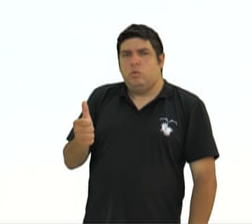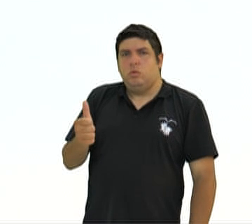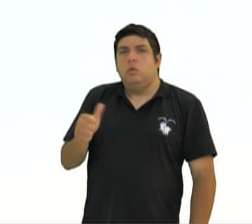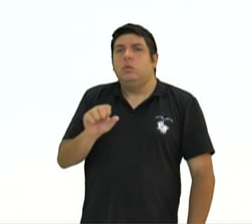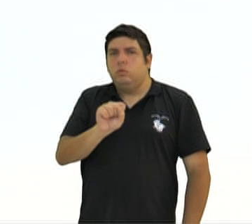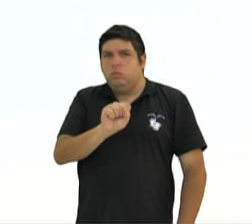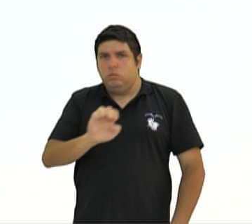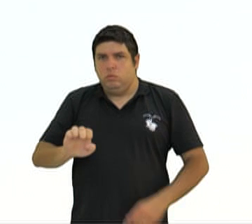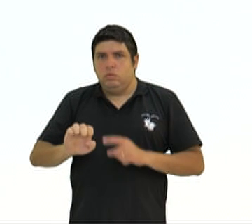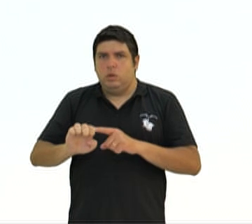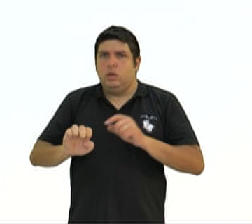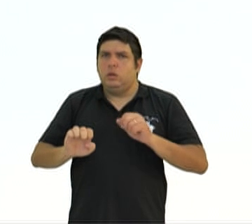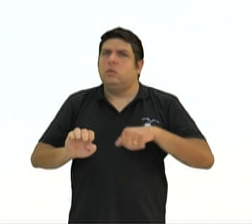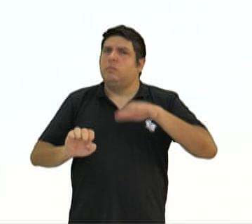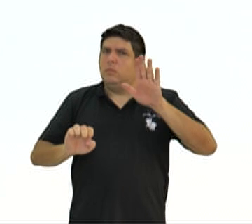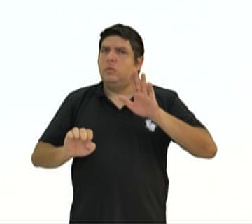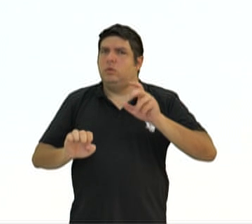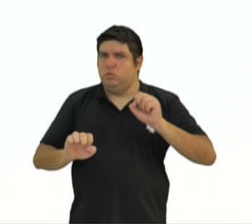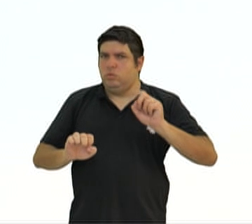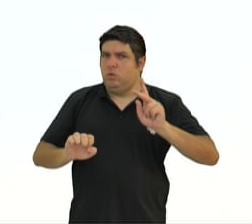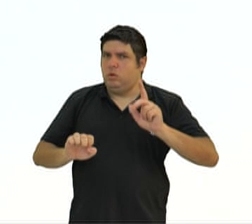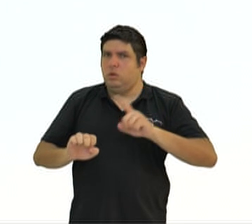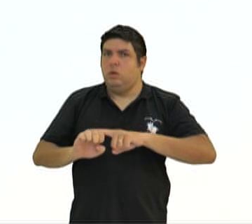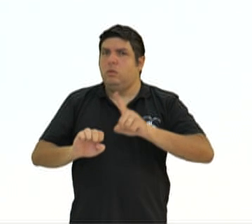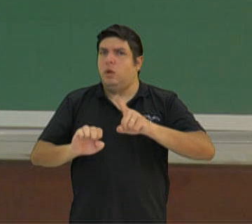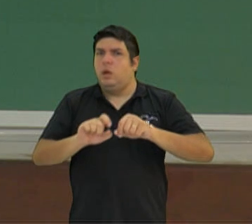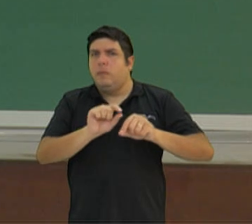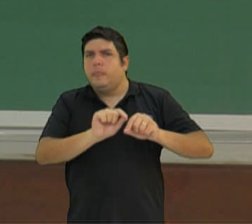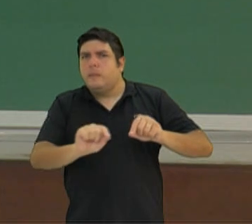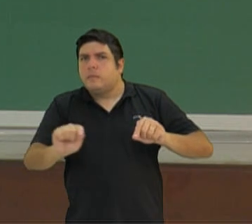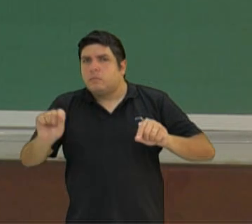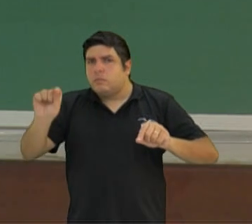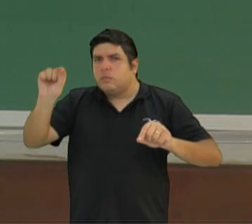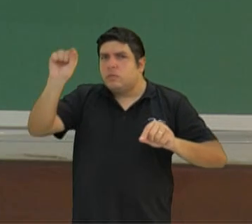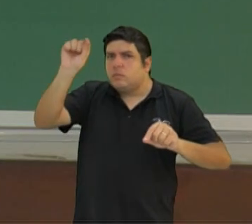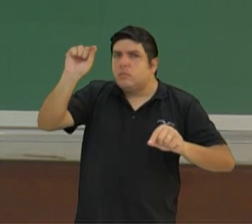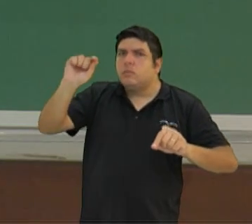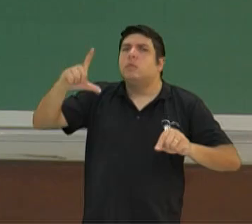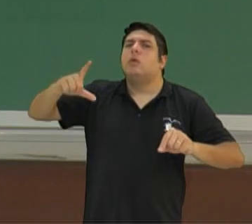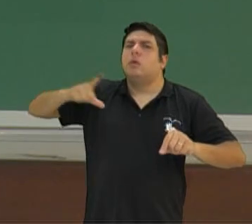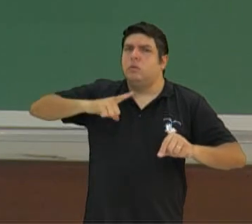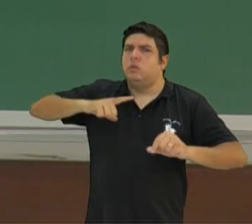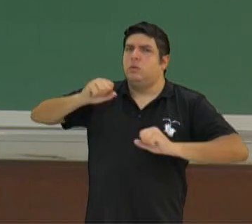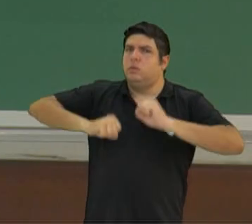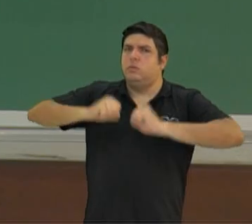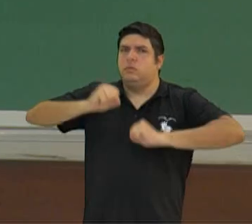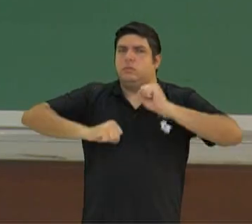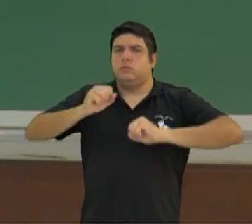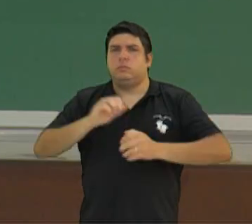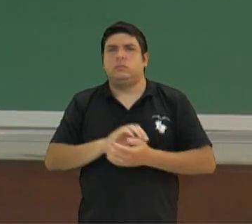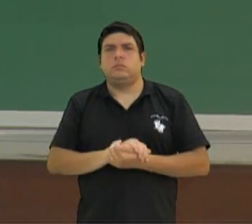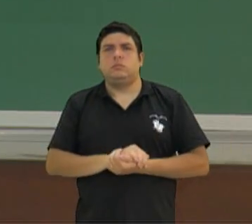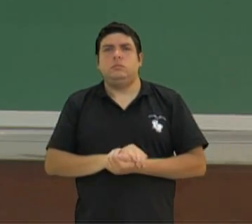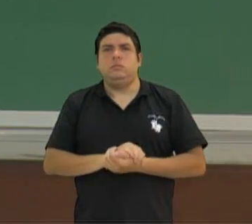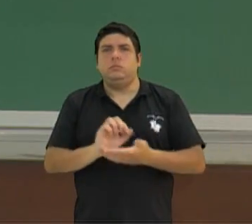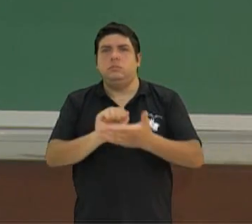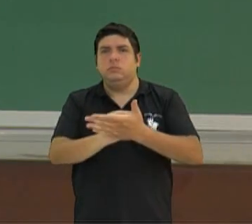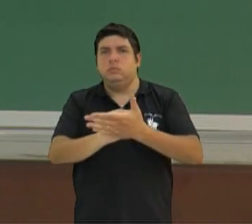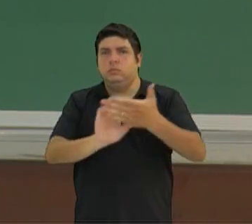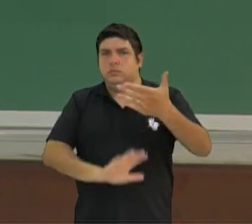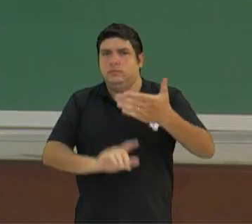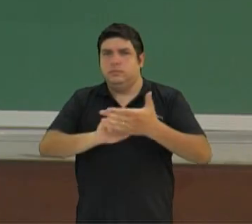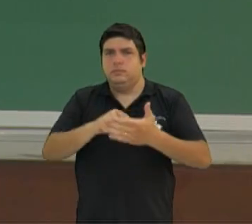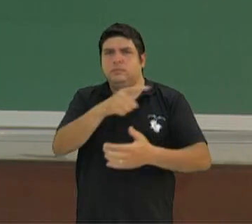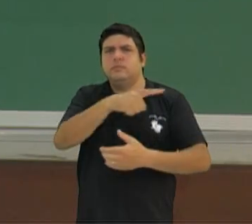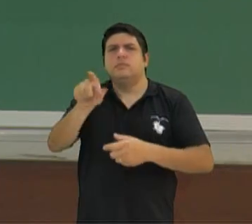mas outras regiões ali também começam a se destacar nessa questão ali da industrialização, certo? Atividadezinha ali, o que que